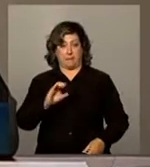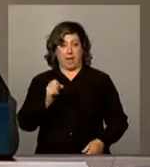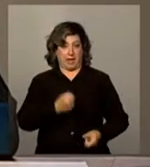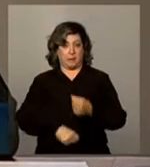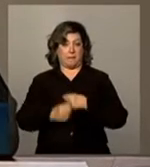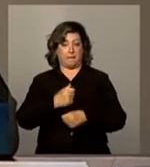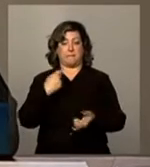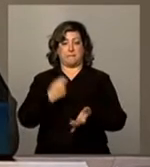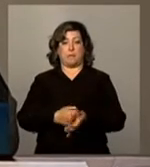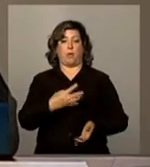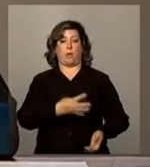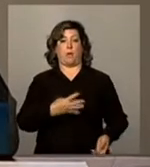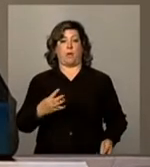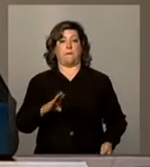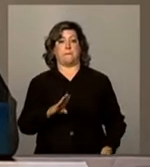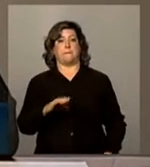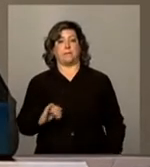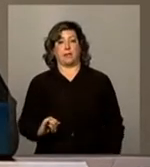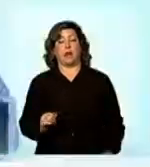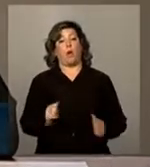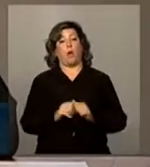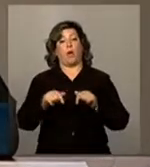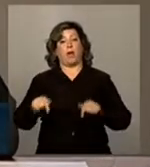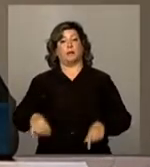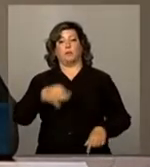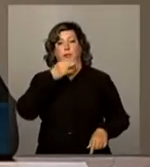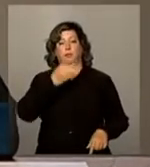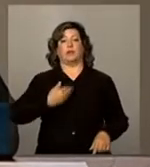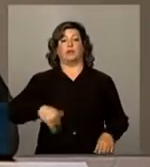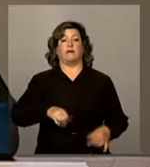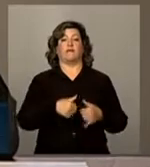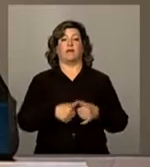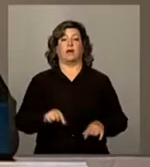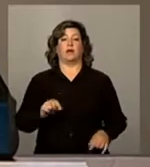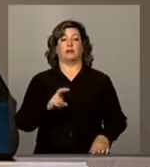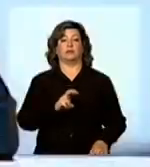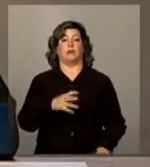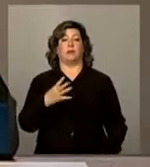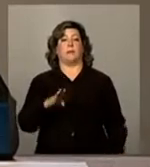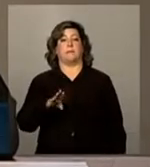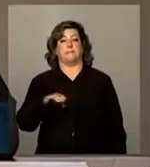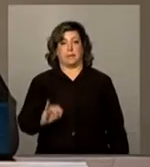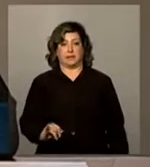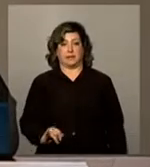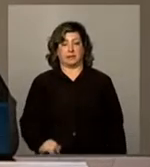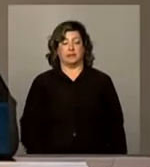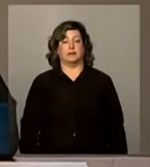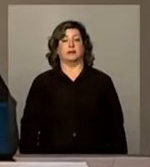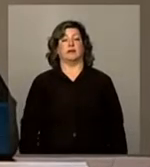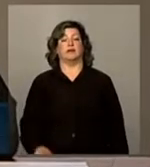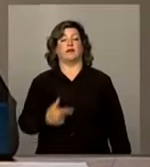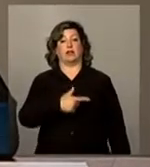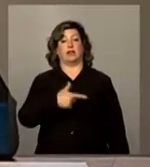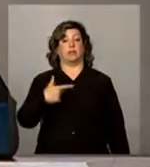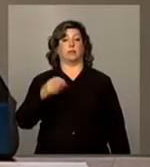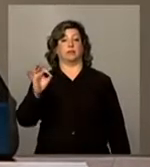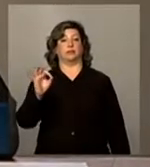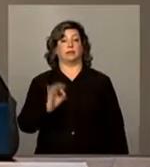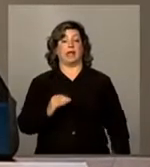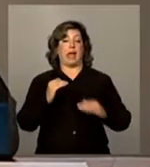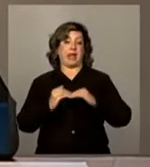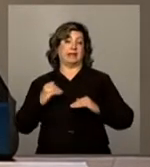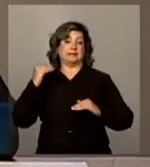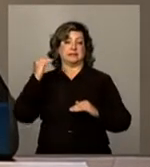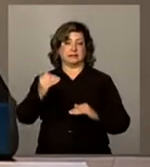passado, 44 bilhões. Com essa proposta, nós ficaremos com 54 bilhões, ou seja, 22%